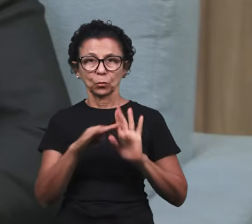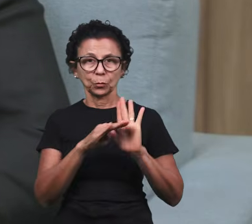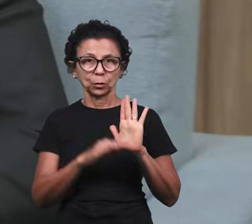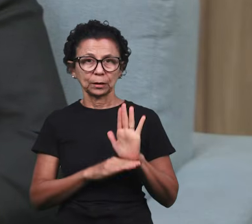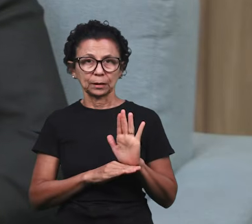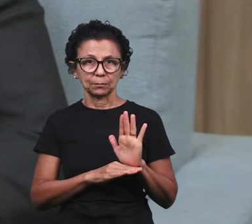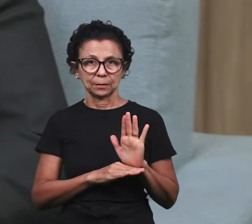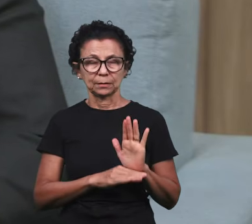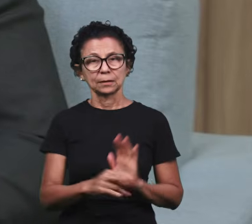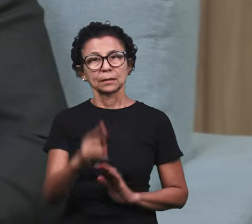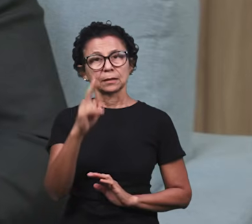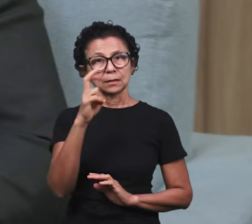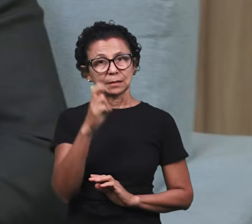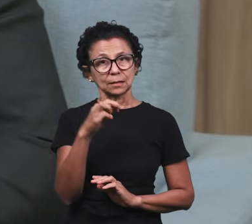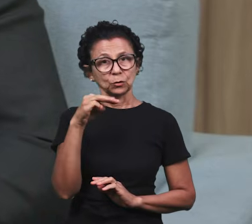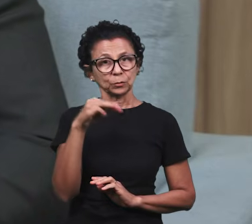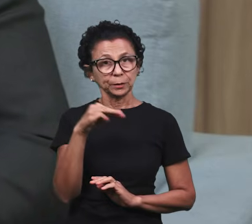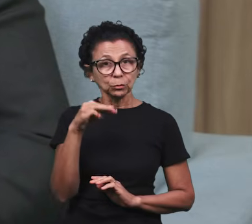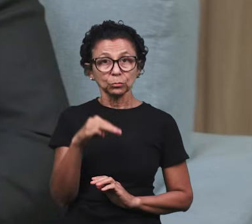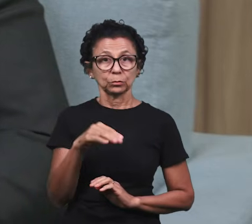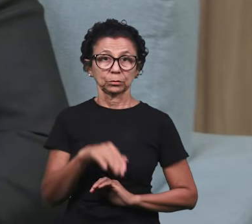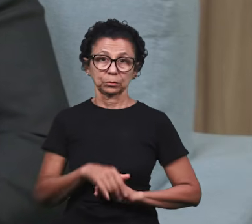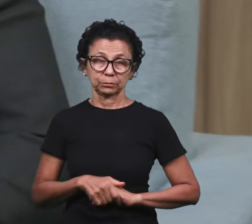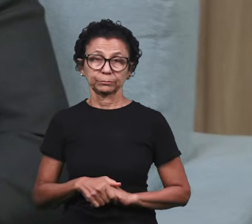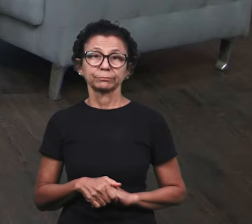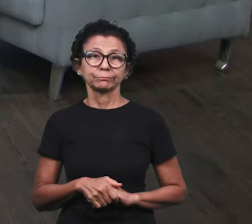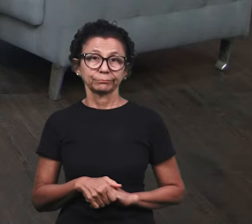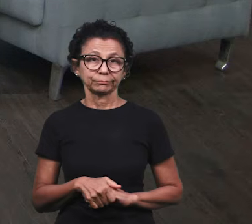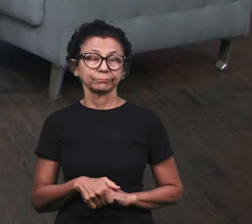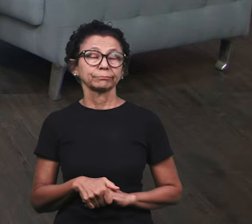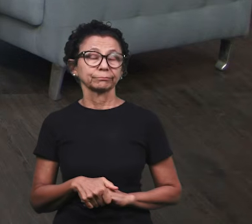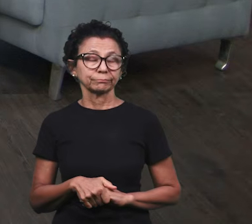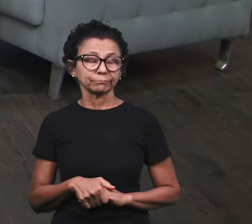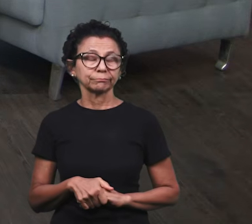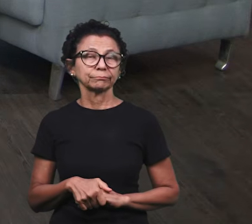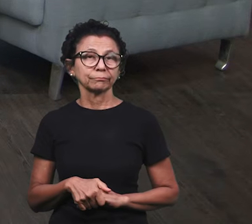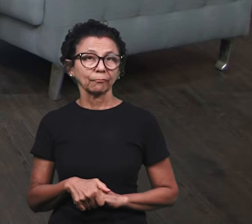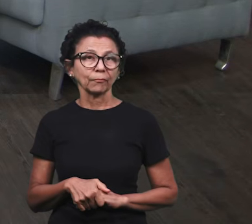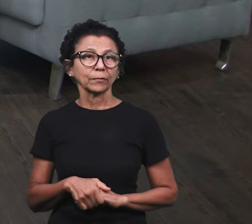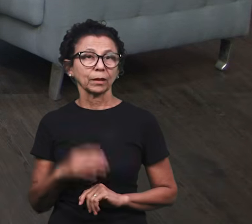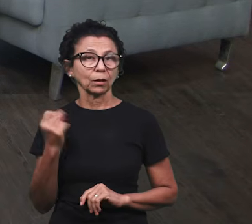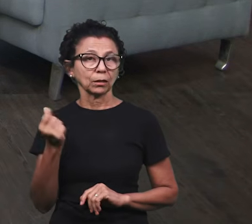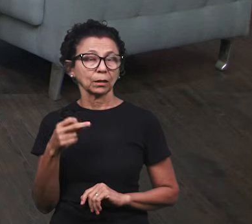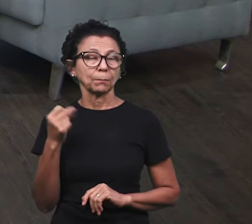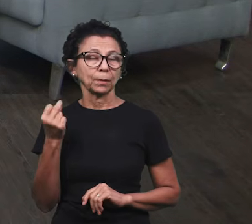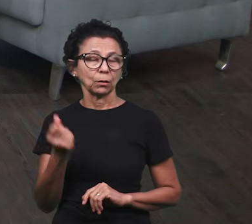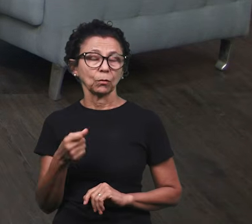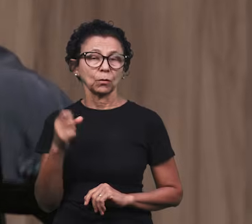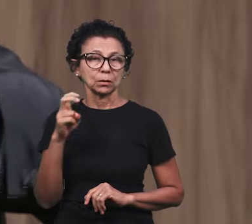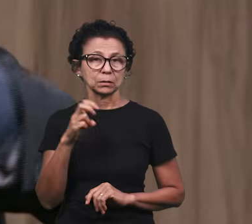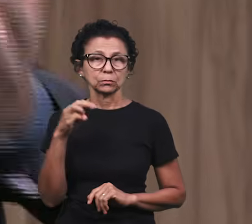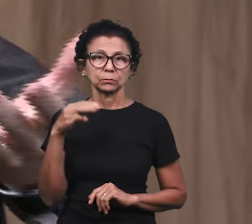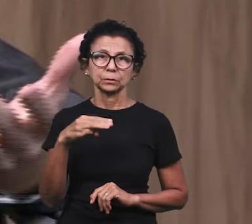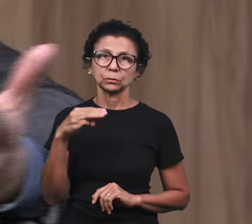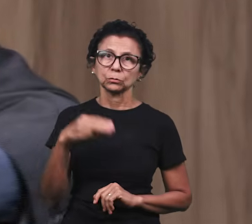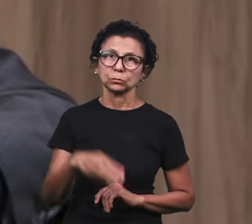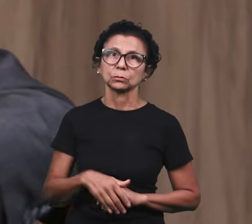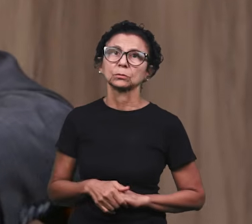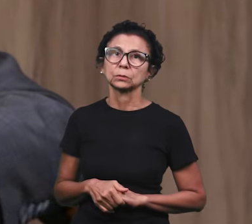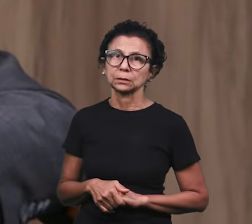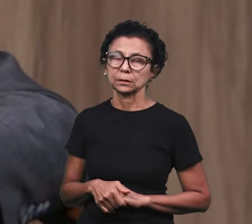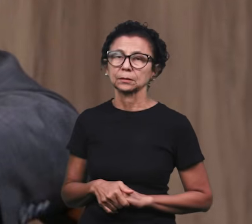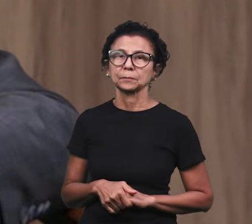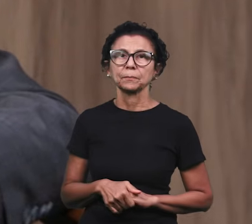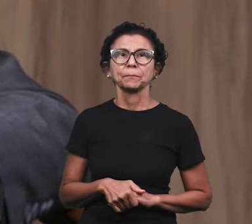5 minutos. Exatamente. Olha o tanto que nós já falamos. É muita coisa, é muita coisa. 5 minutos Daniel, mas nós